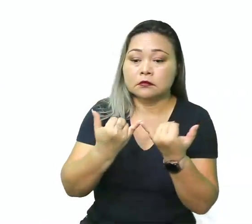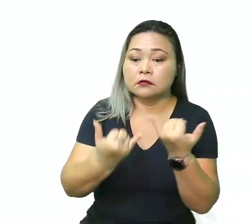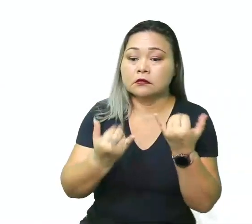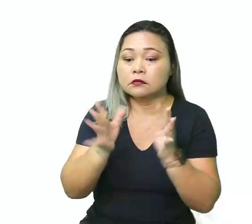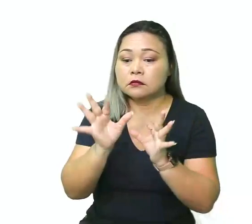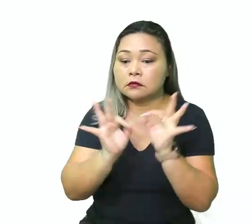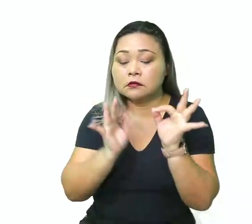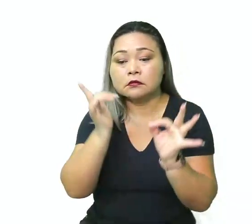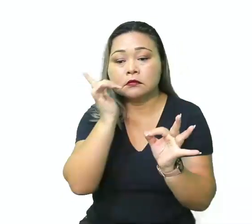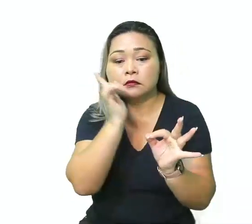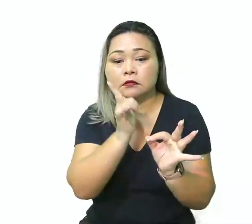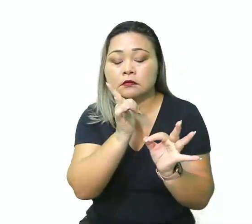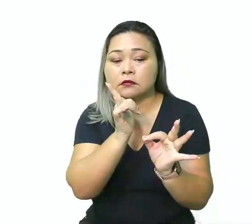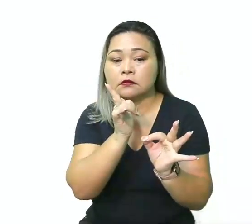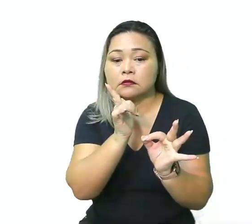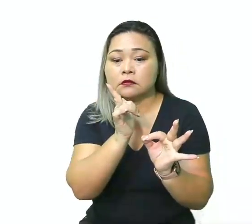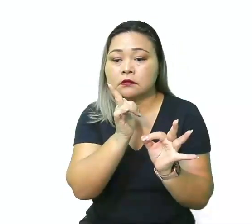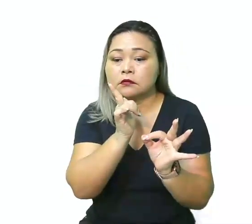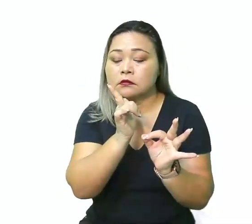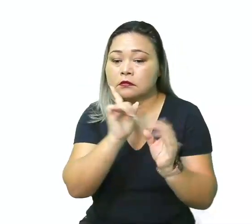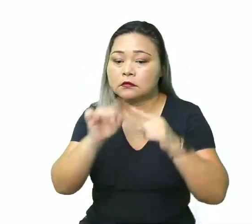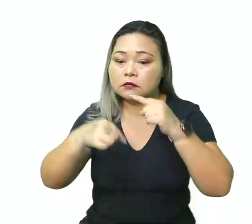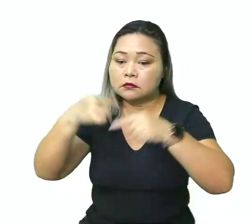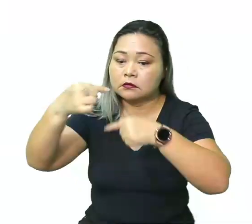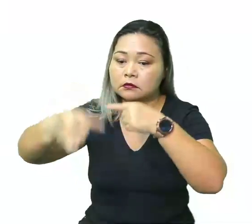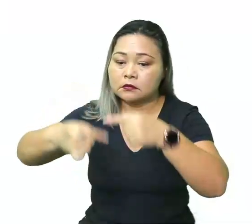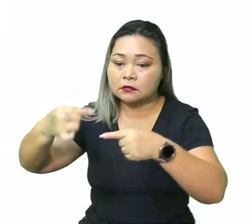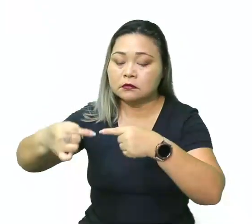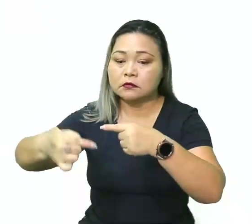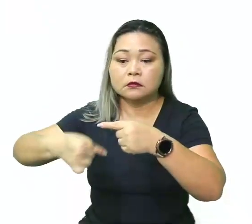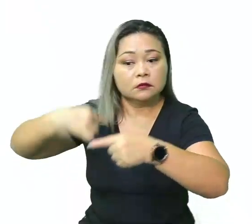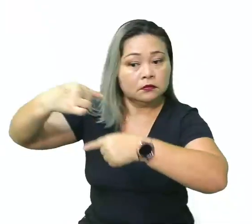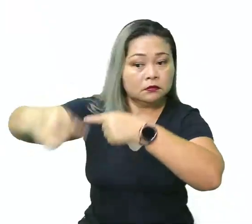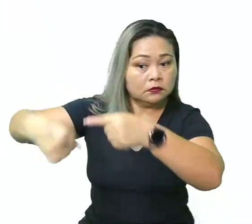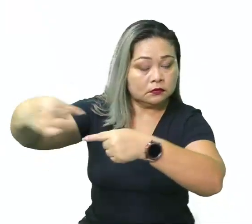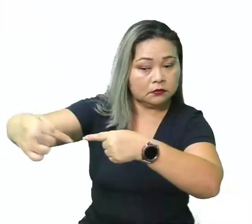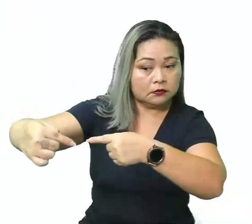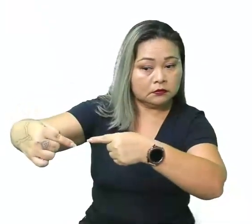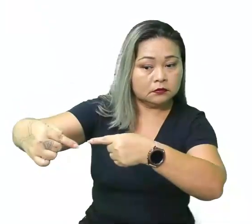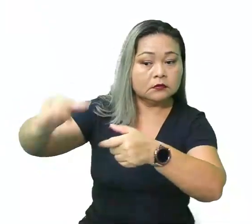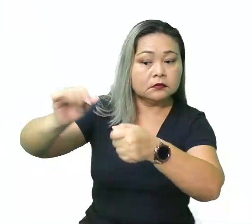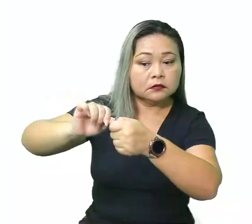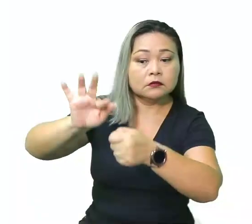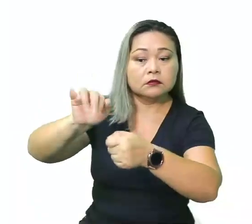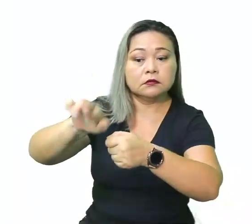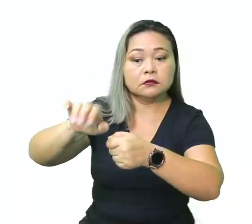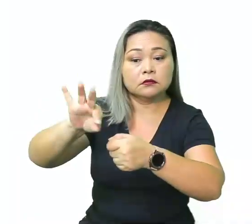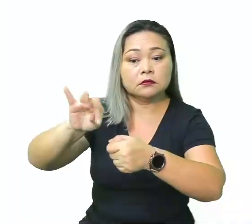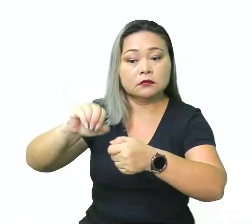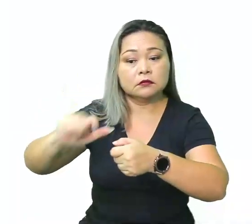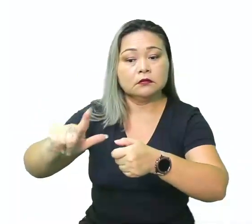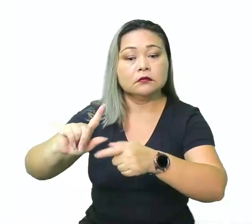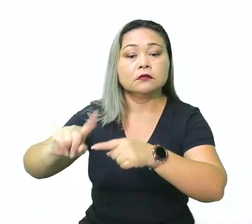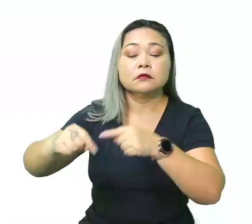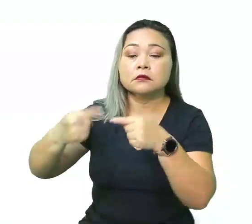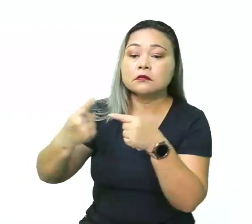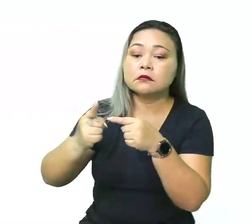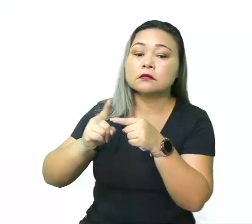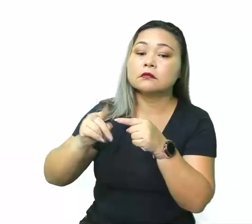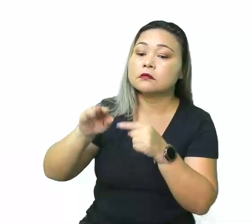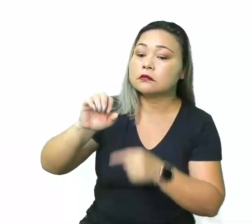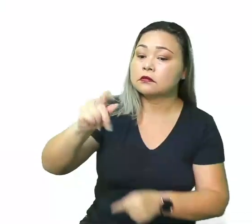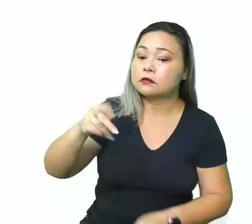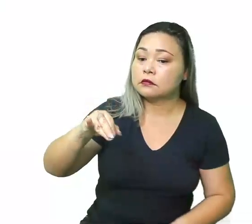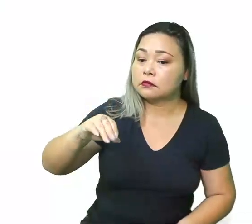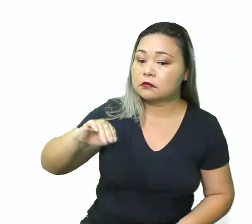vão conseguir deixar descendentes, e esses descendentes têm que ser férteis, ok? Essas